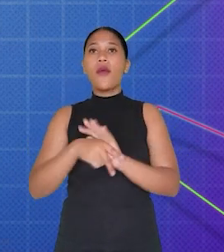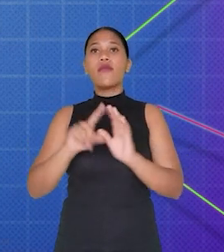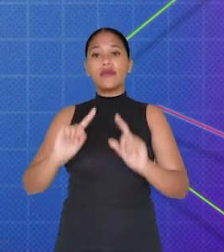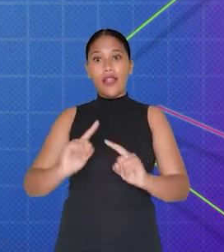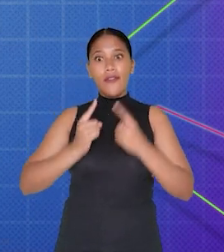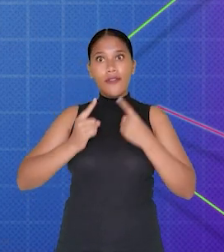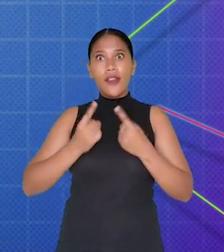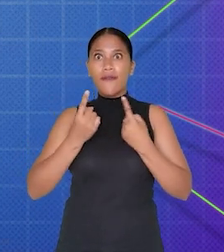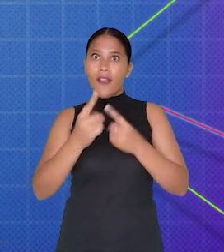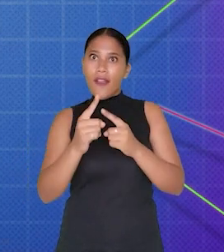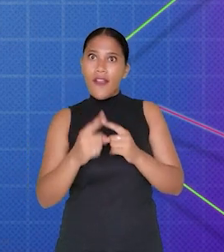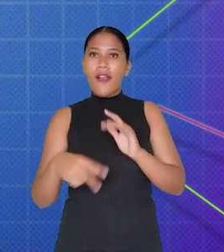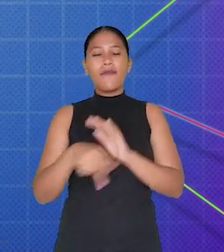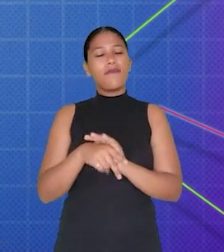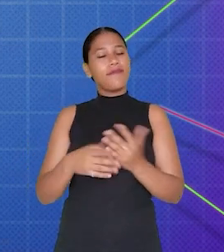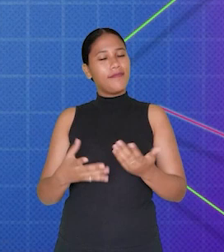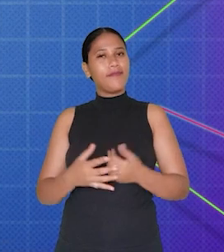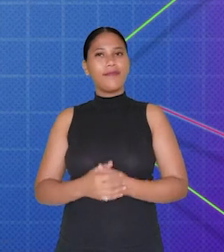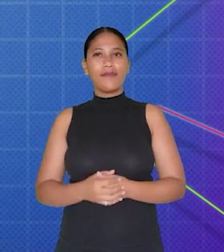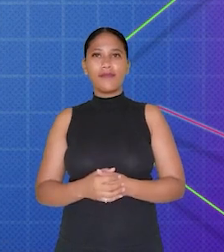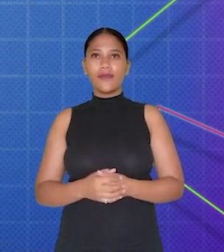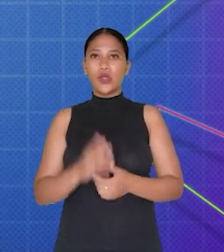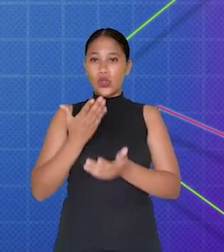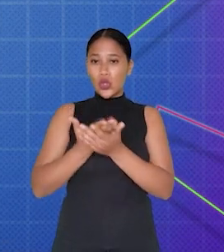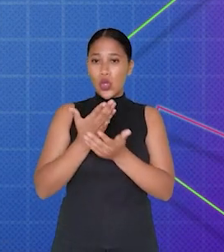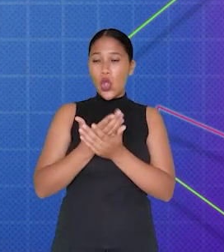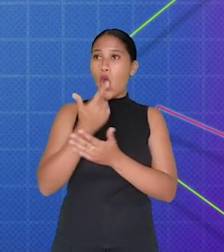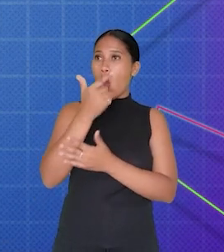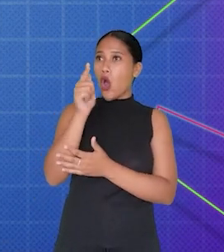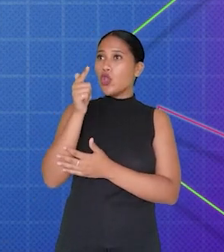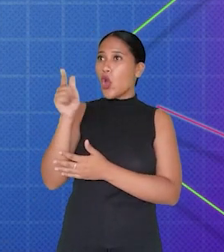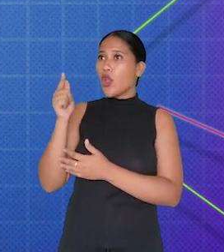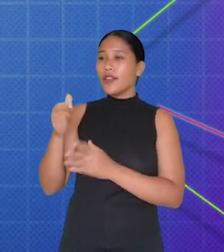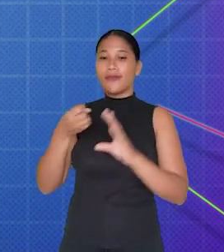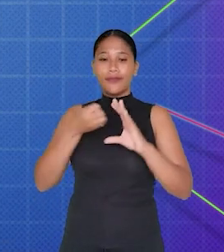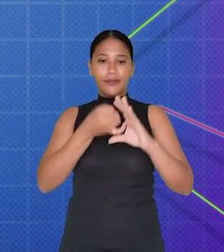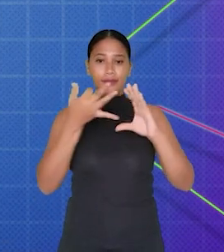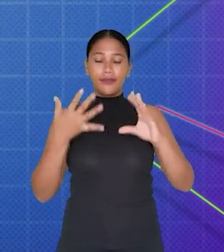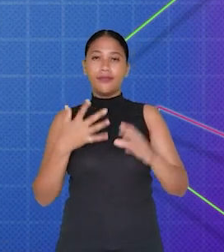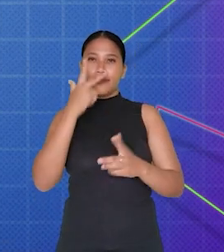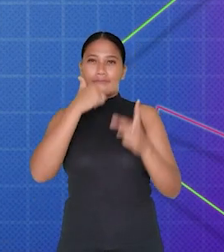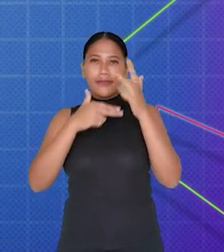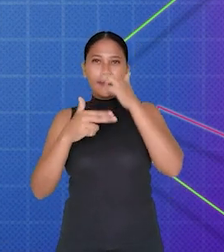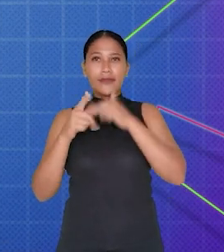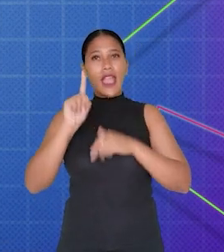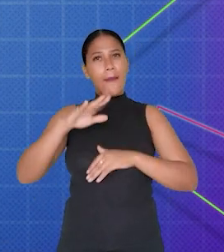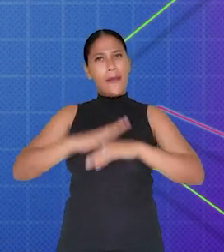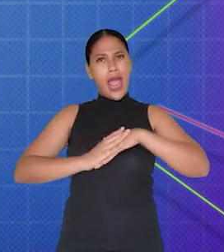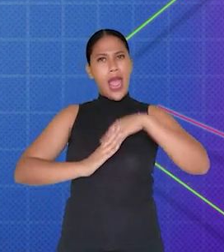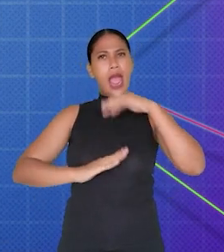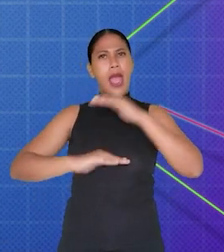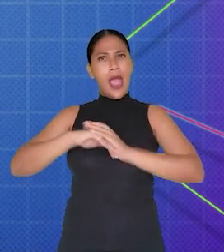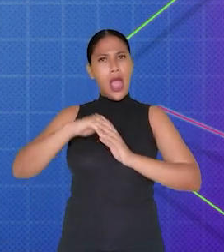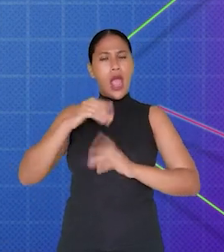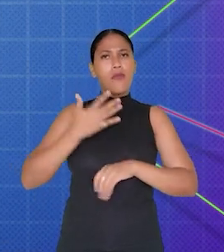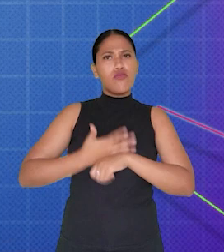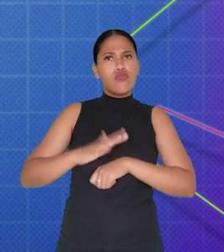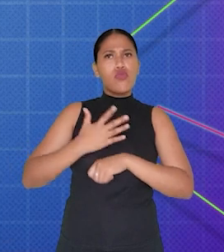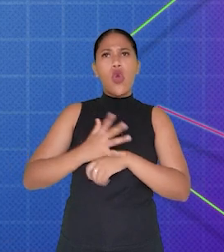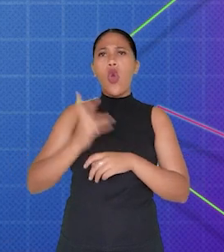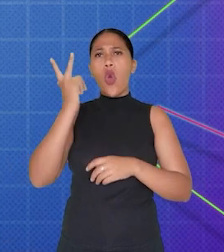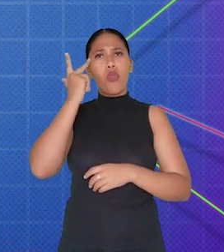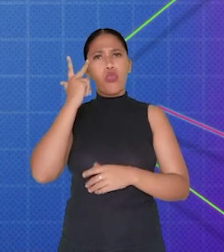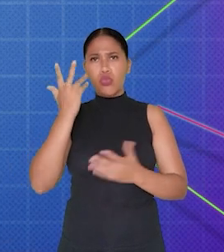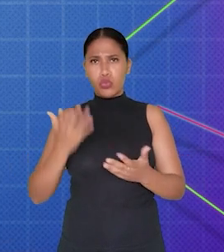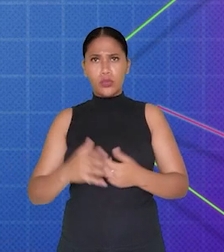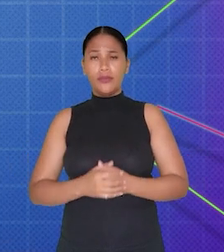jogo, para que sejam desafiadores e envolventes para os jogadores. O estudo de outros jogos com características semelhantes é uma prática comum e importante